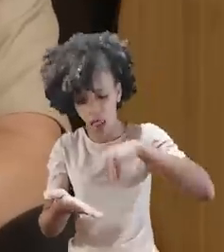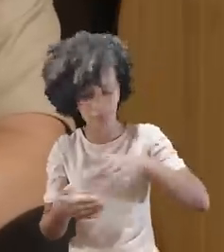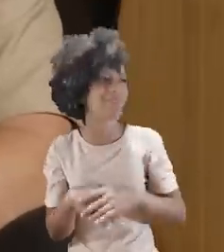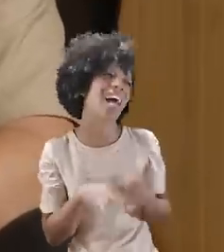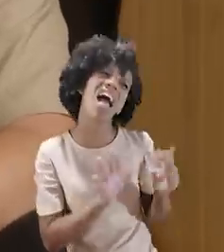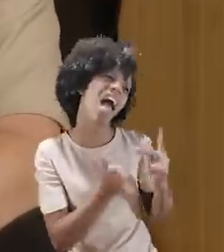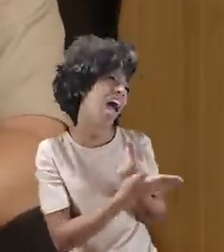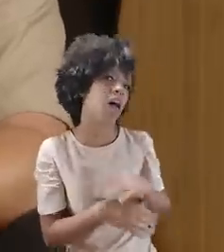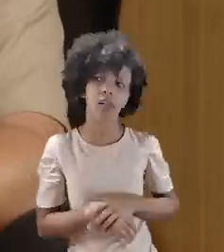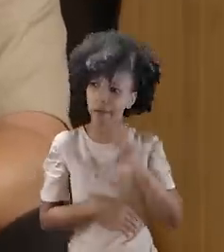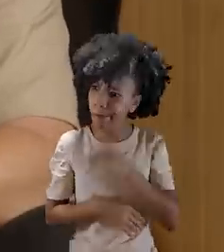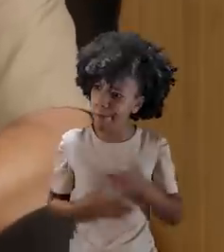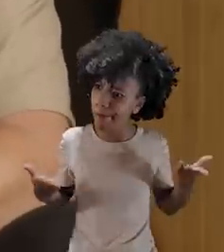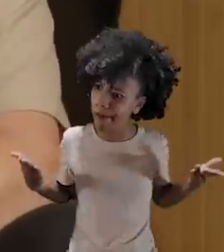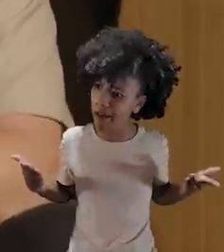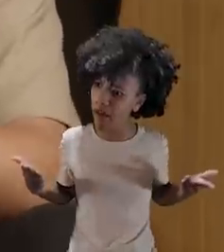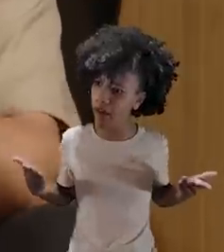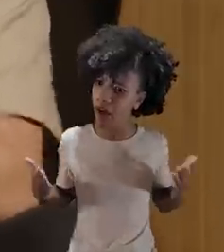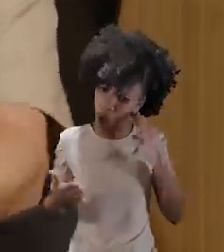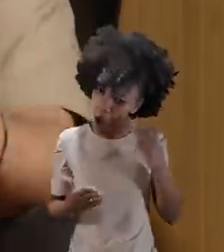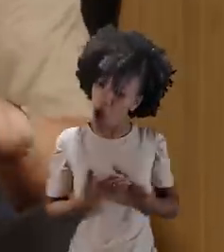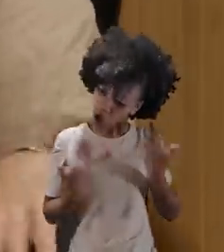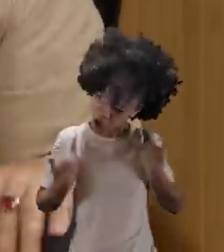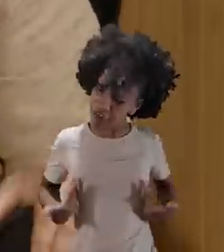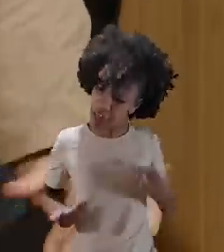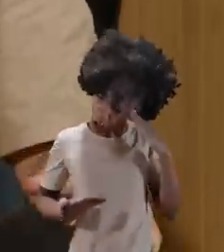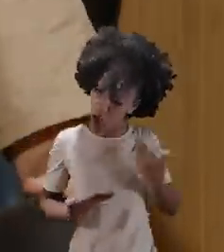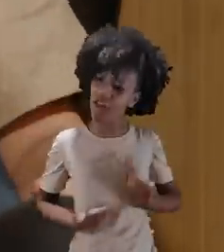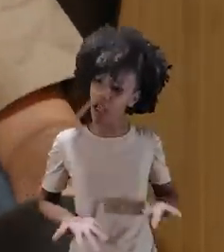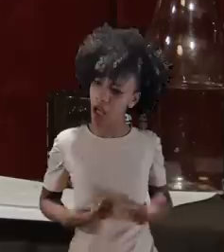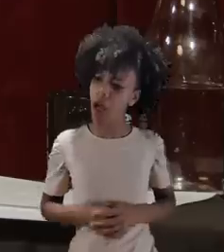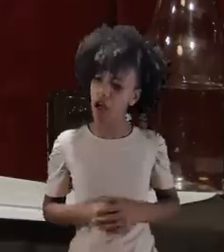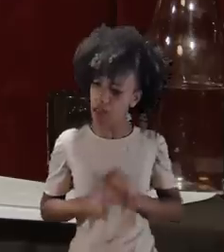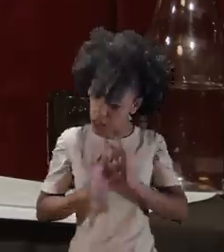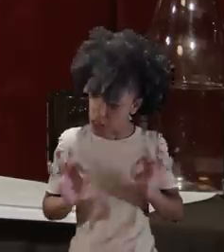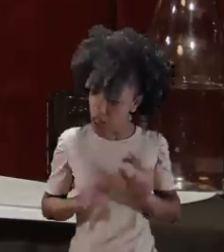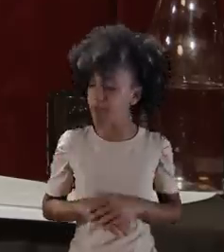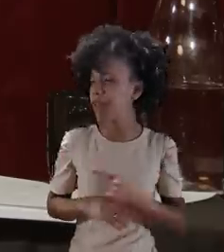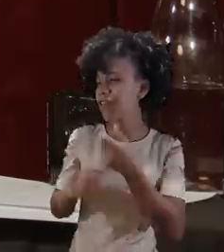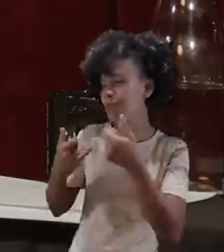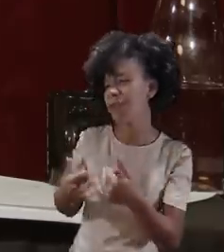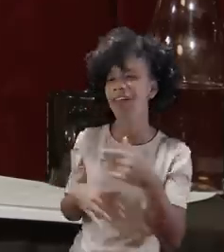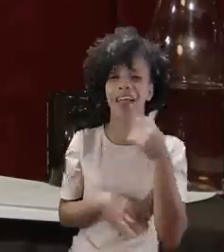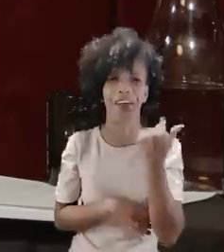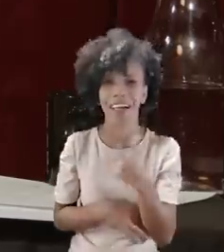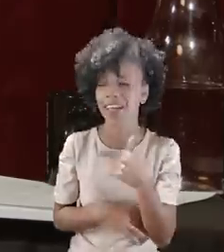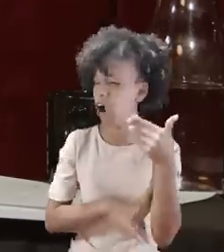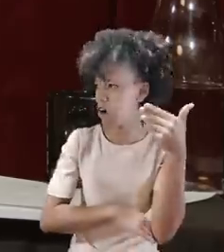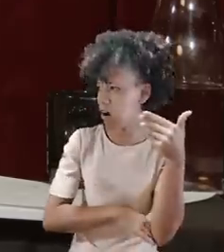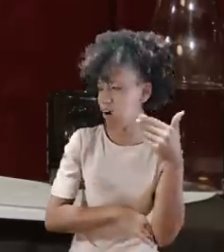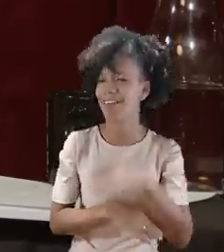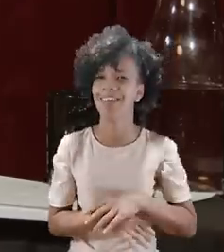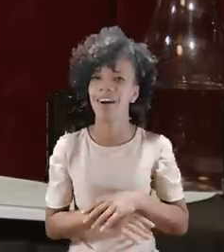mano cara não não faz assim que vai errado é né confia no pai mano não dá certo você falou negócio aí muito aquela hora que